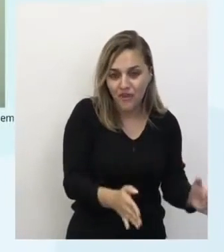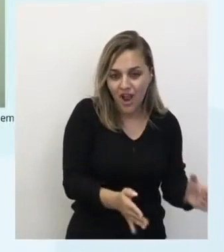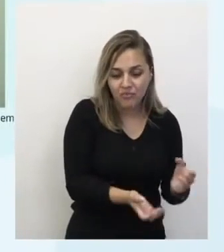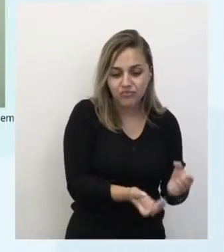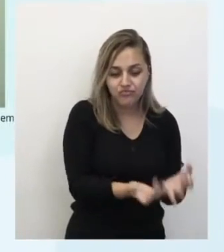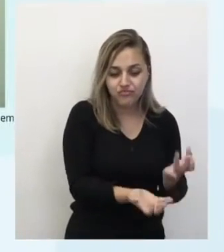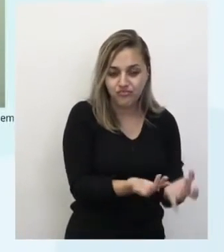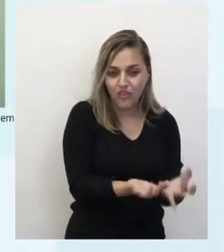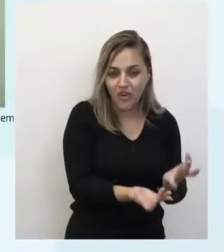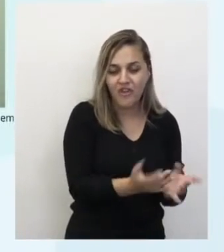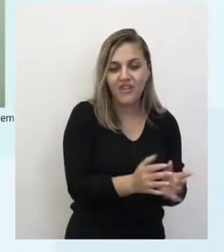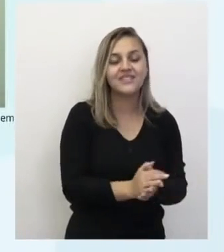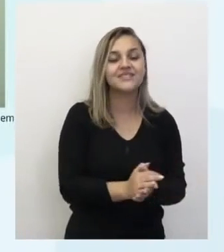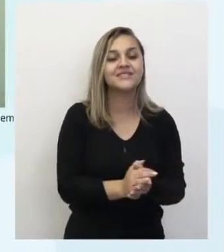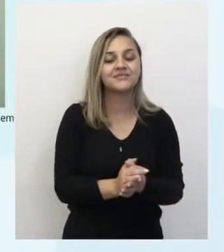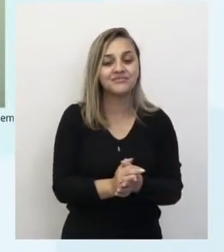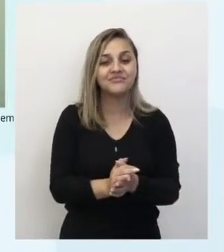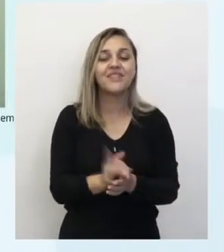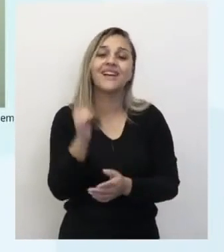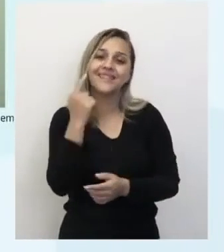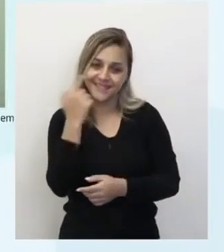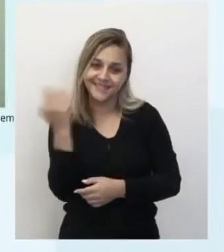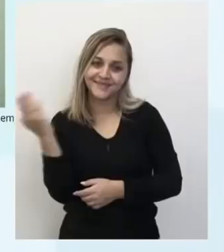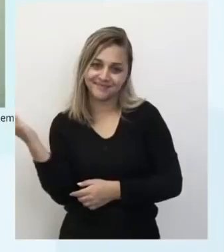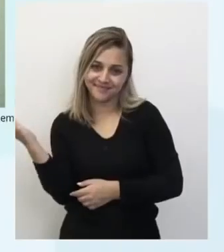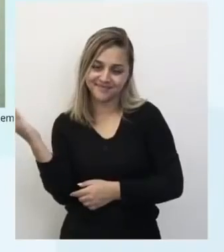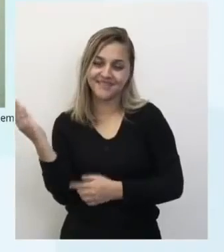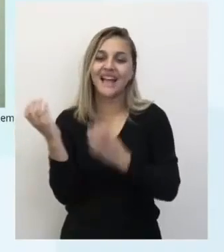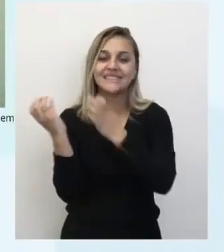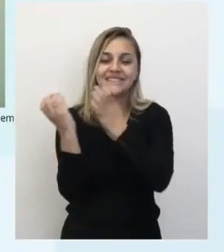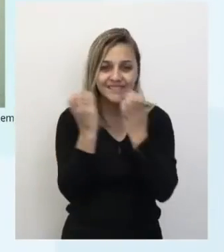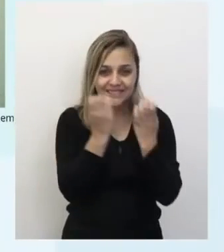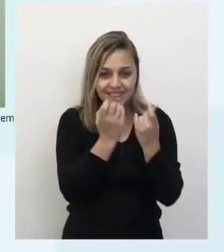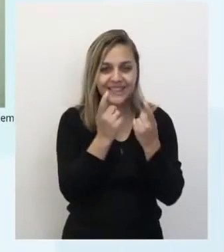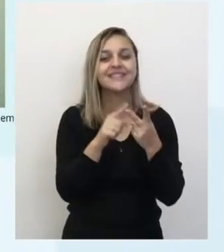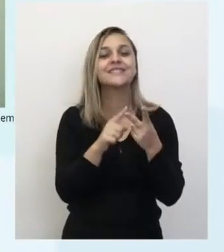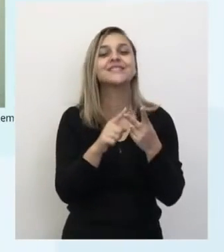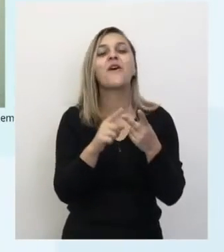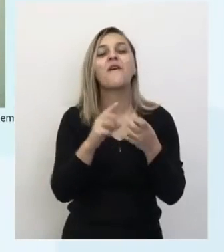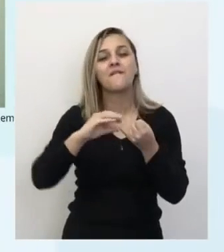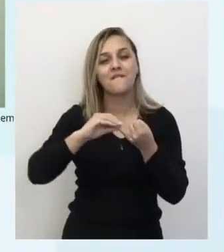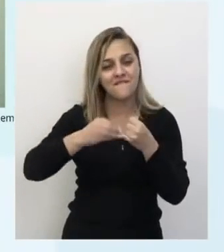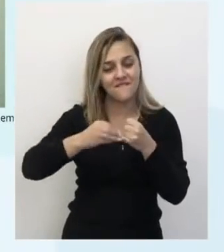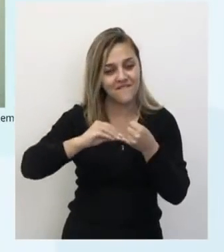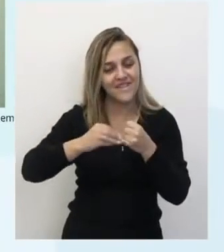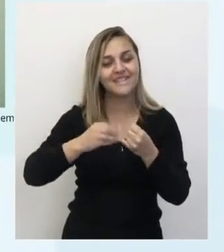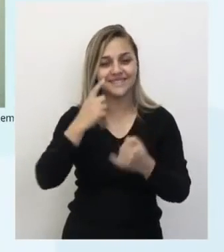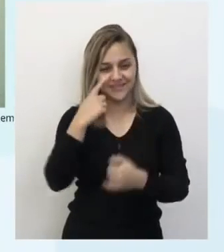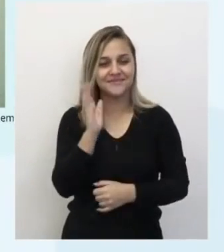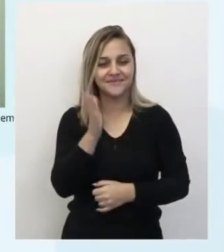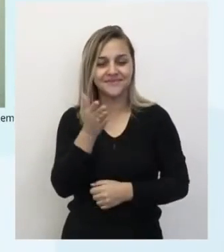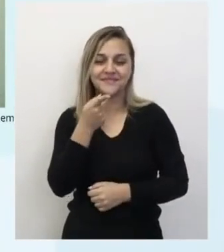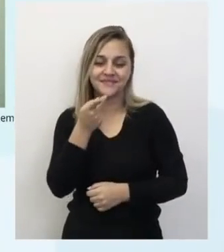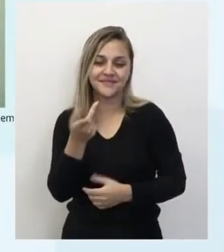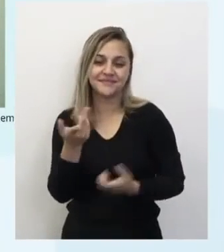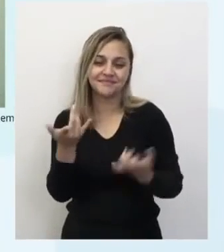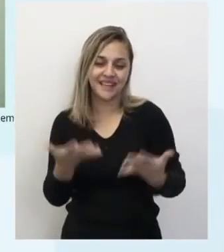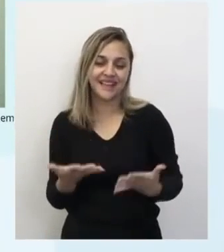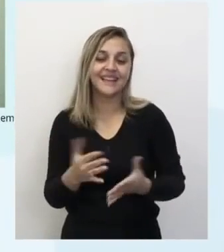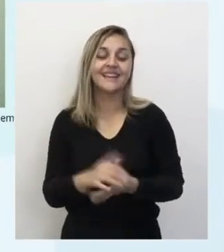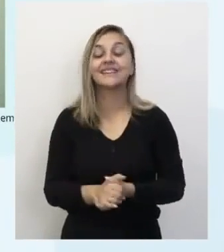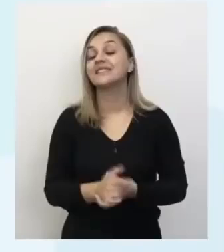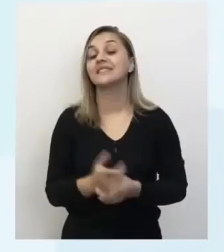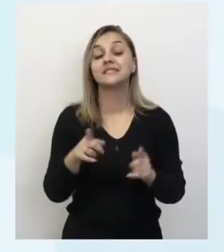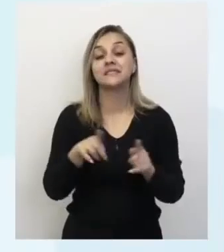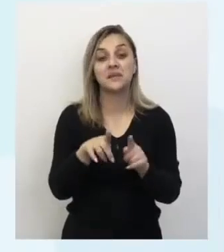eu falei, ó, você vai ter ali o milho, você vai ter o feijão, né? Vai haver também o quê? A exploração do mel